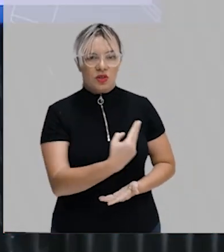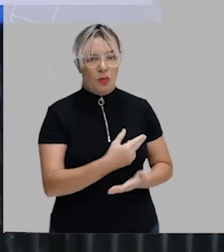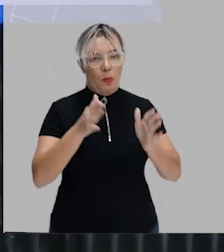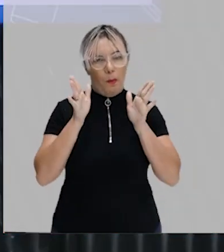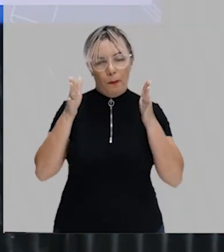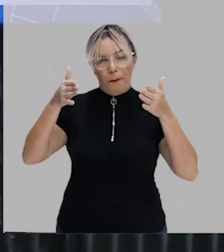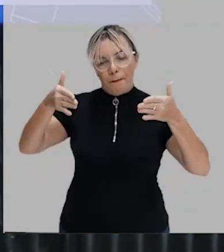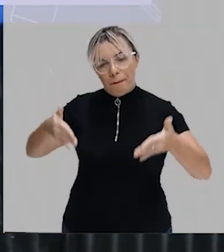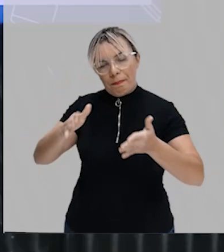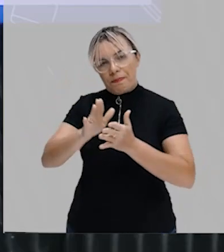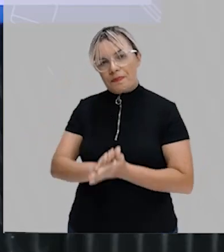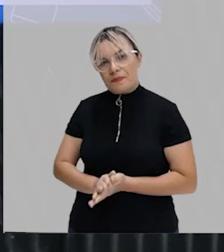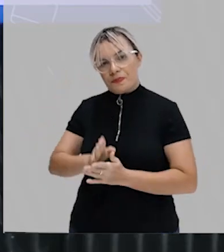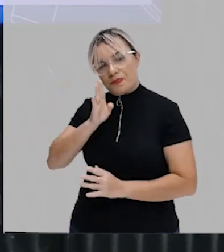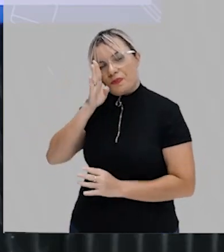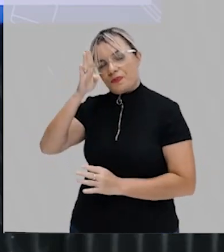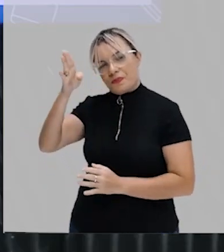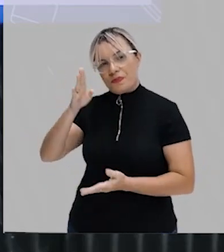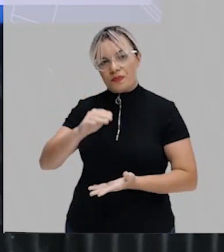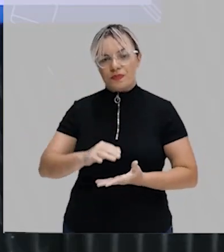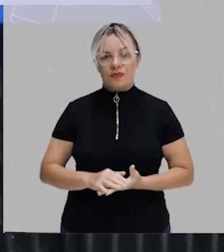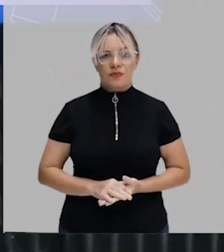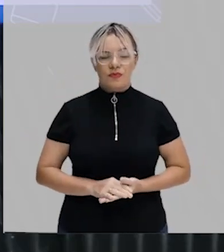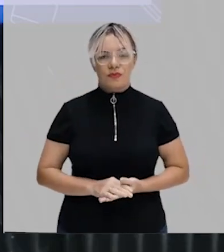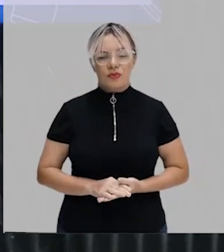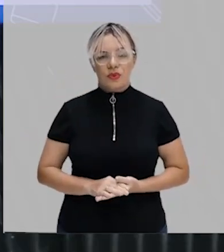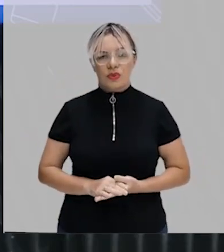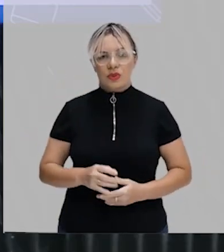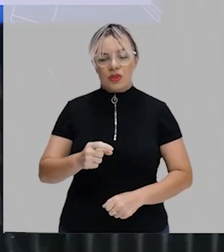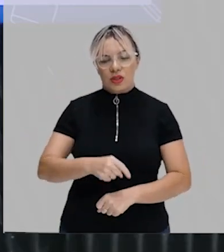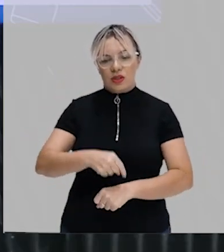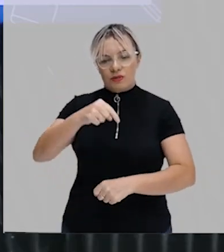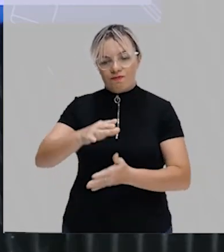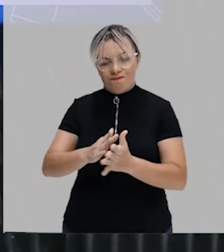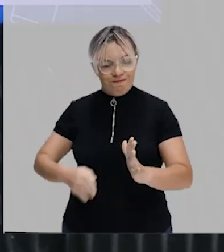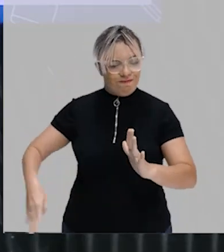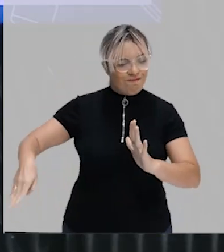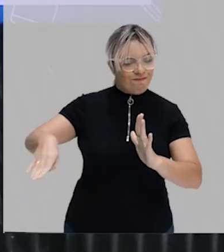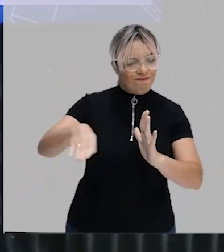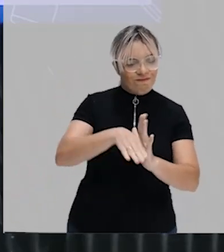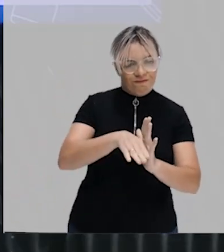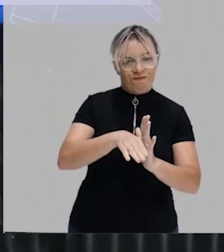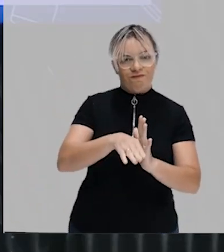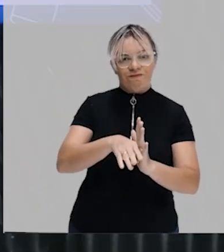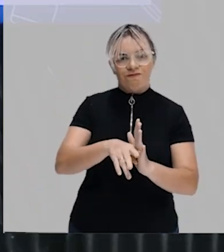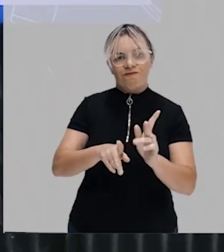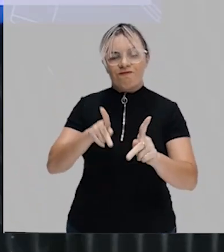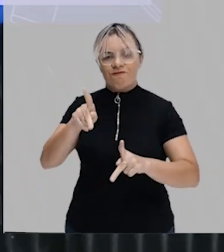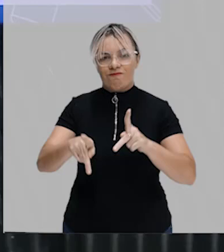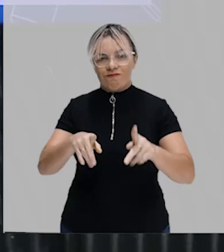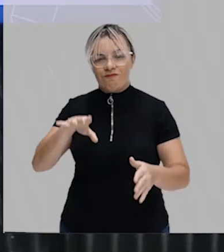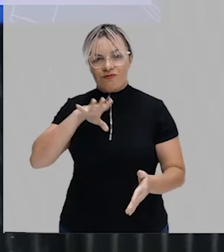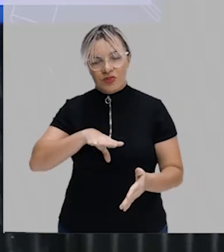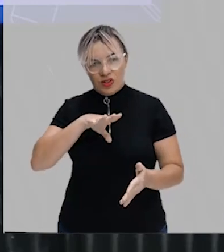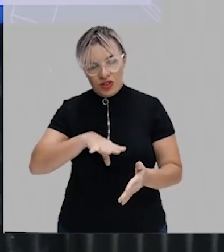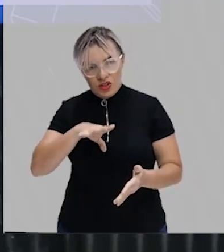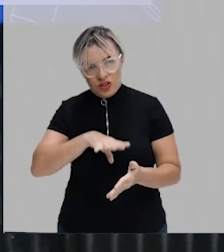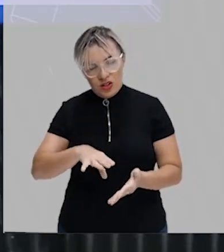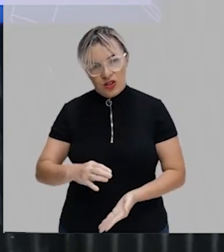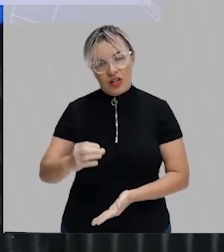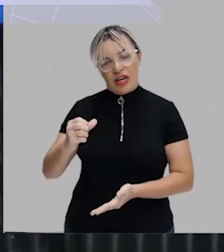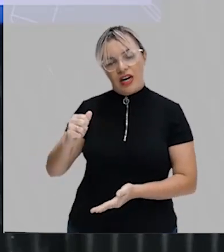focar principalmente o momento da chegada desses portugueses com Cabral,